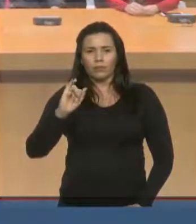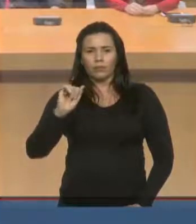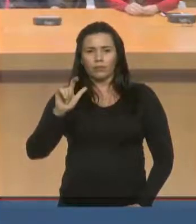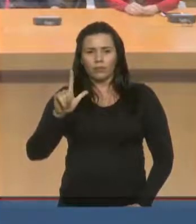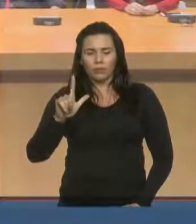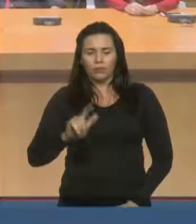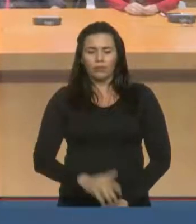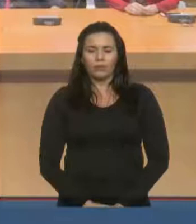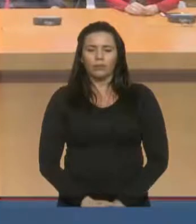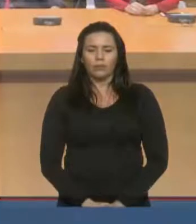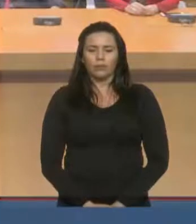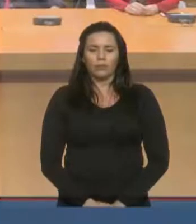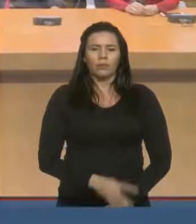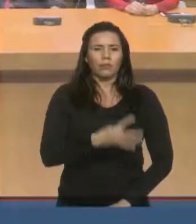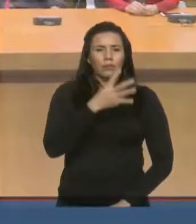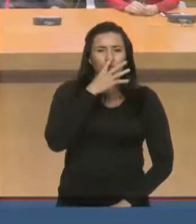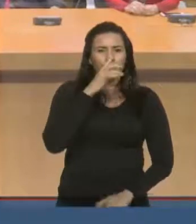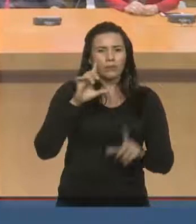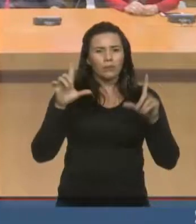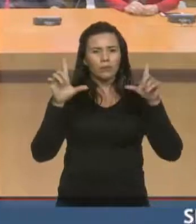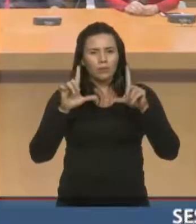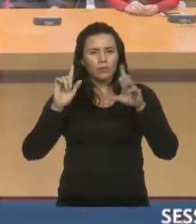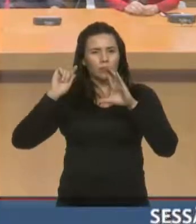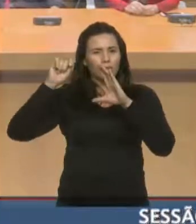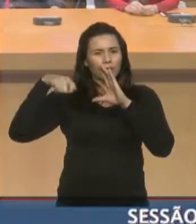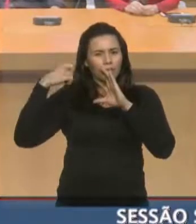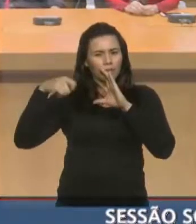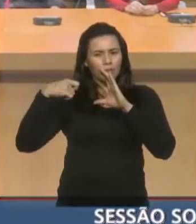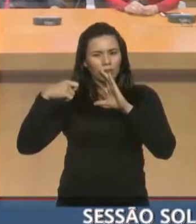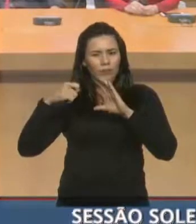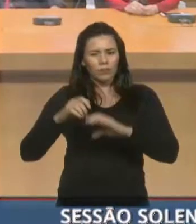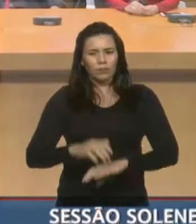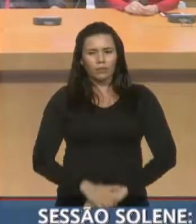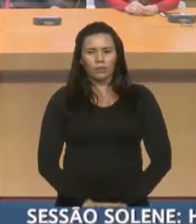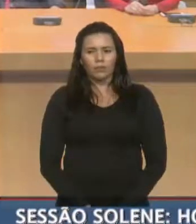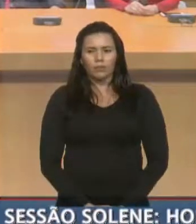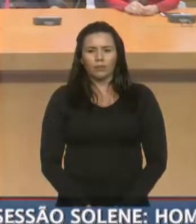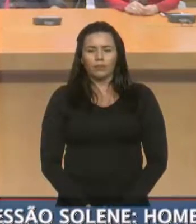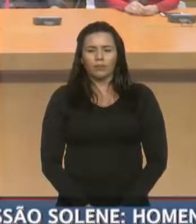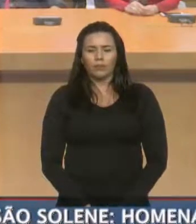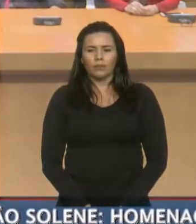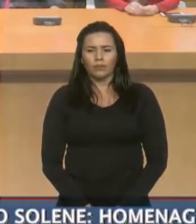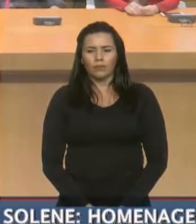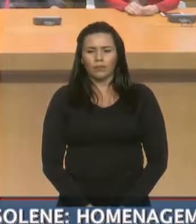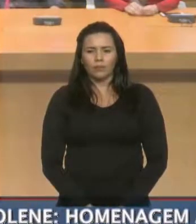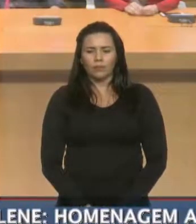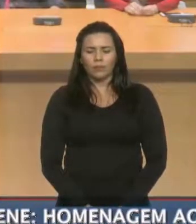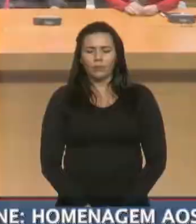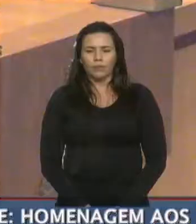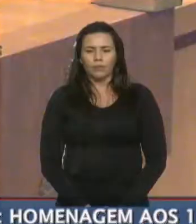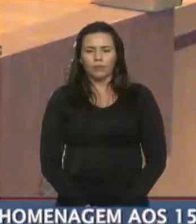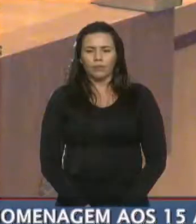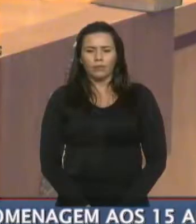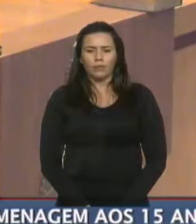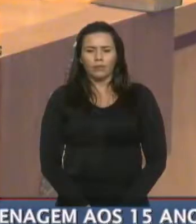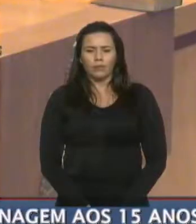Assistiremos a um vídeo em homenagem ao Centro de Perícias para Criança e Adolescente.